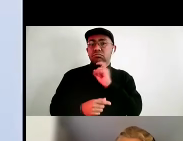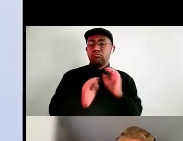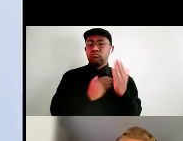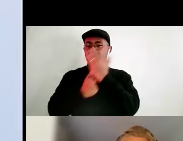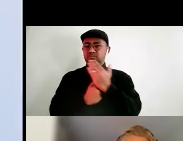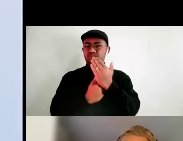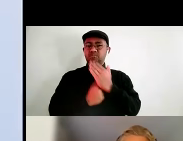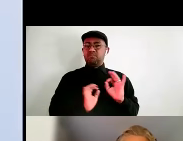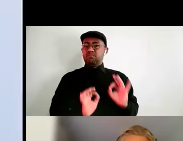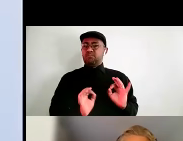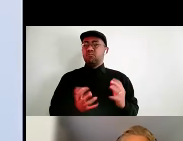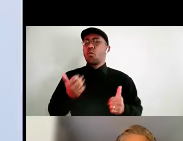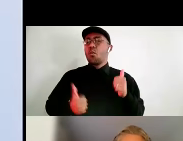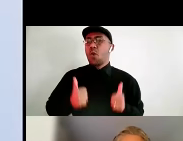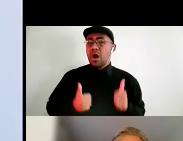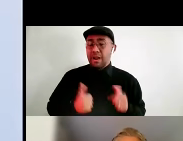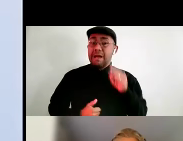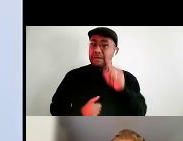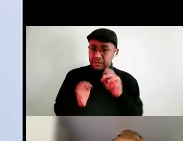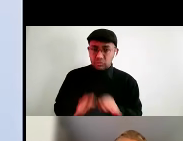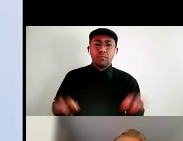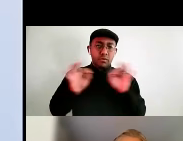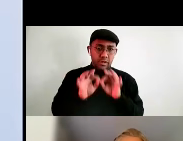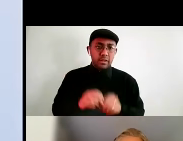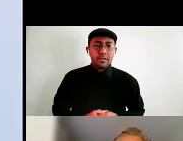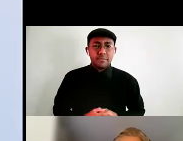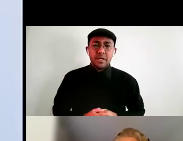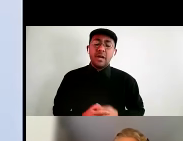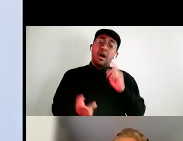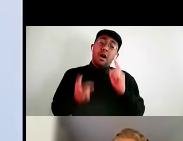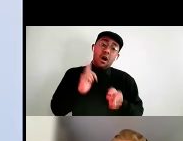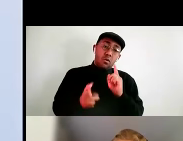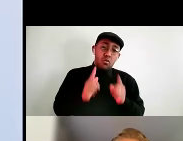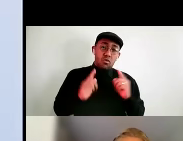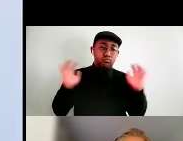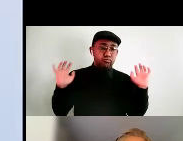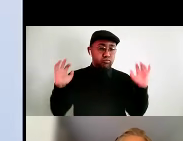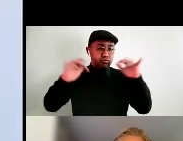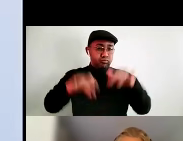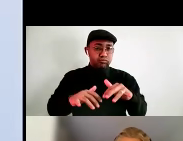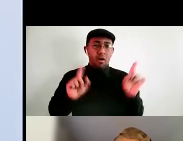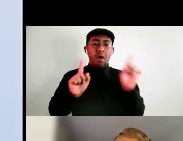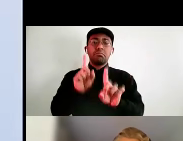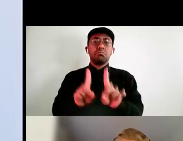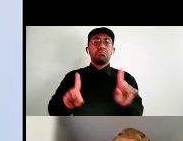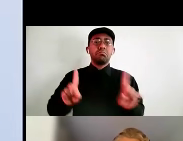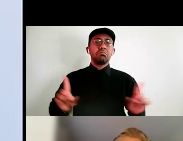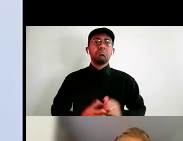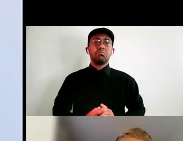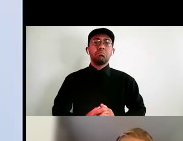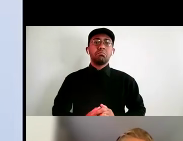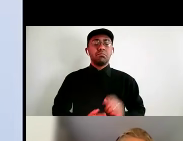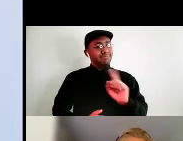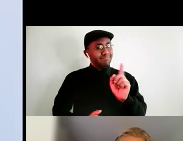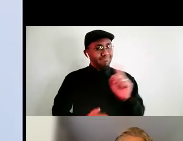temas. Também é importante que as reuniões e os eventos não sejam somente eventos recreativos,